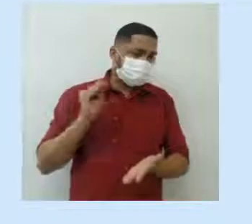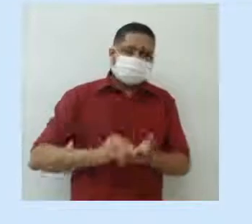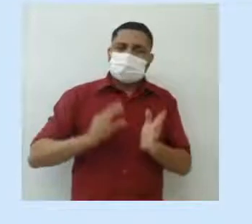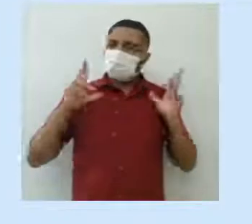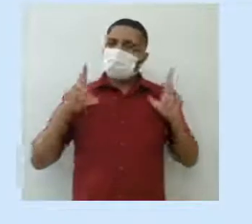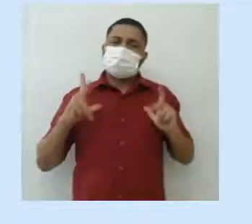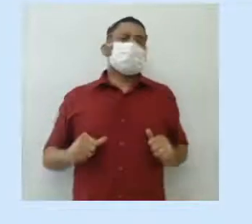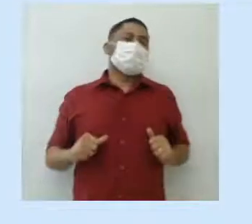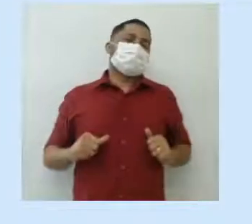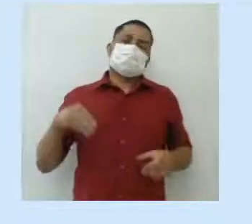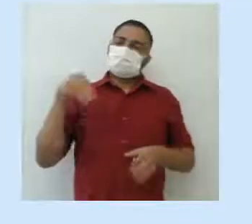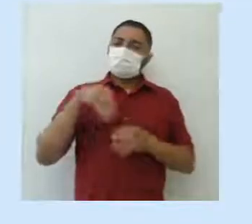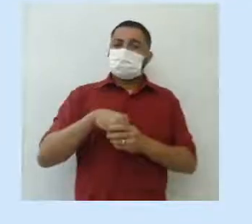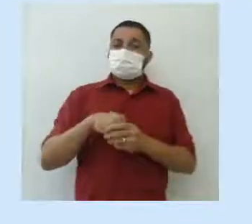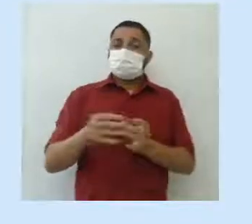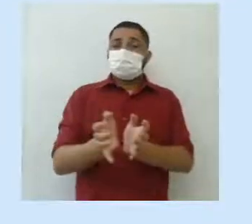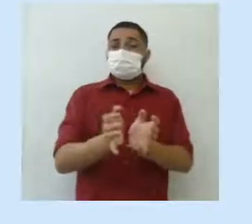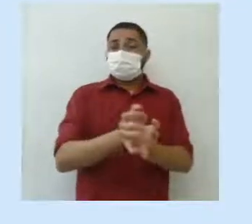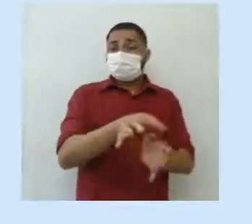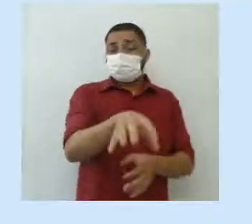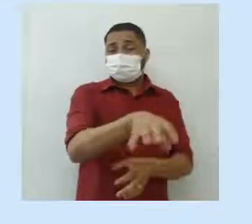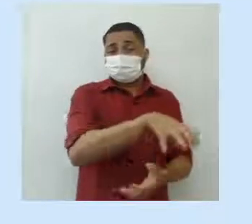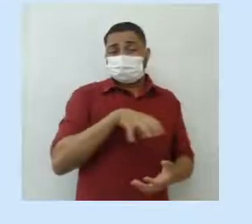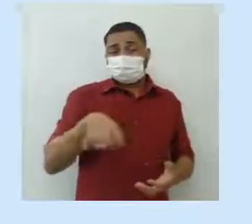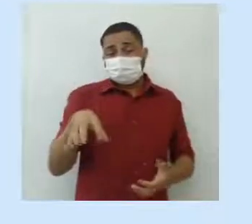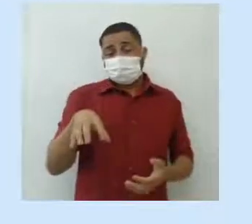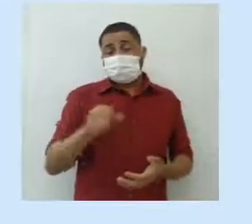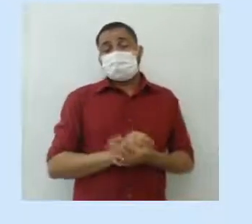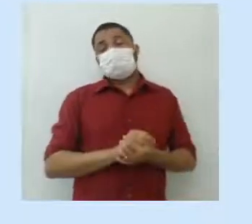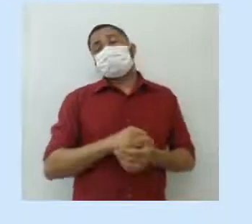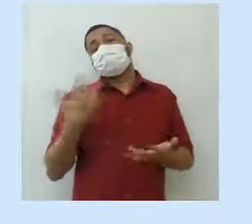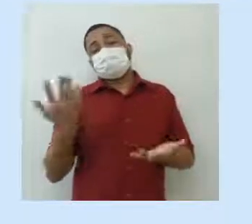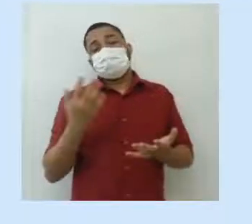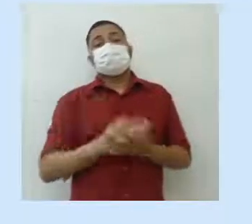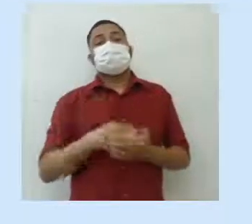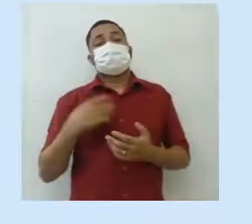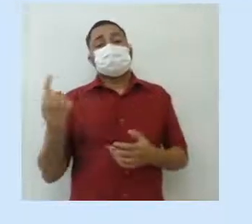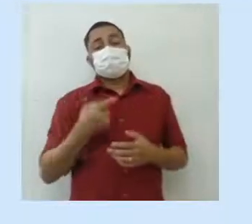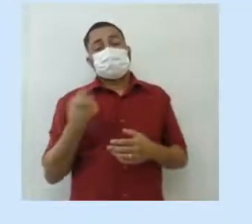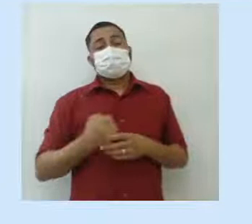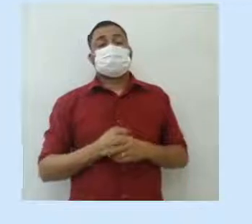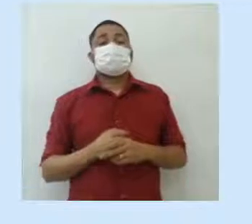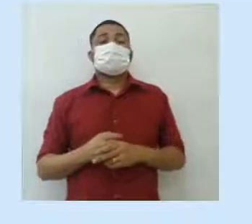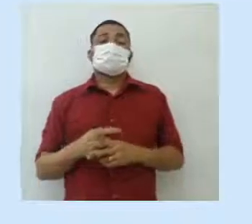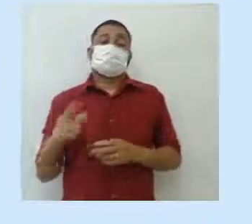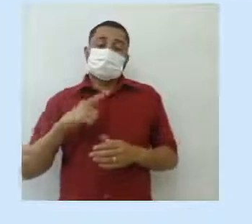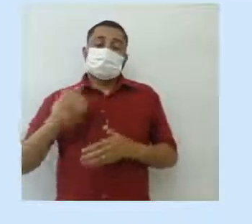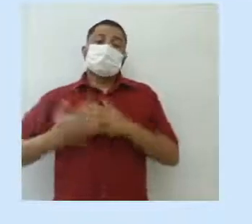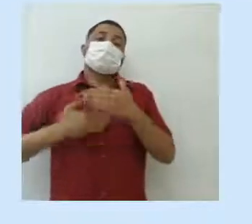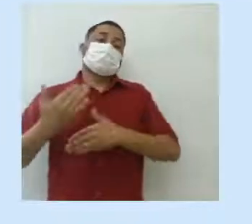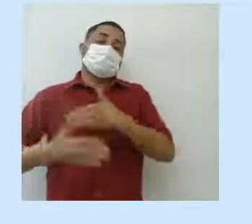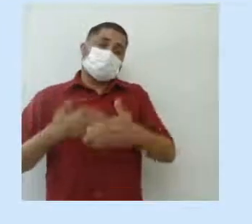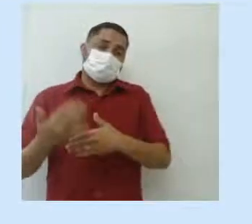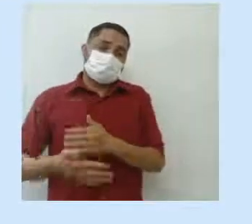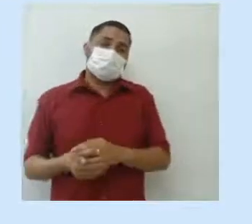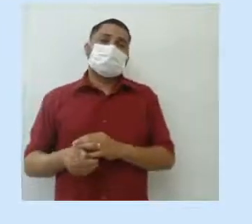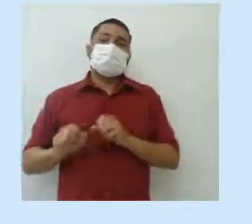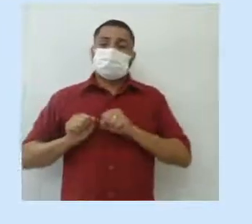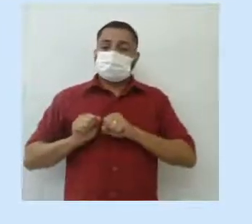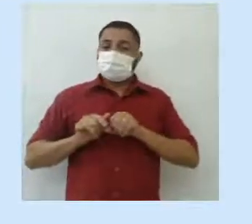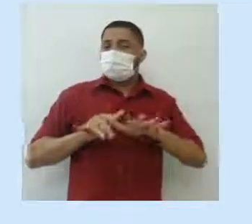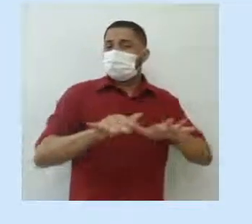desumanos dentro das colônias. Então, conforme nós damos, né, esse processo de